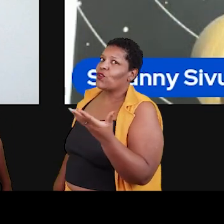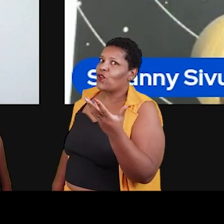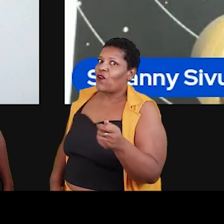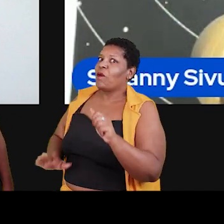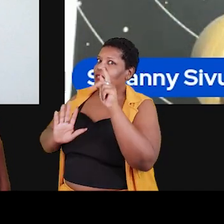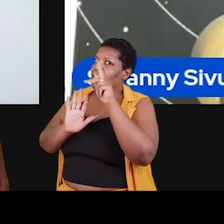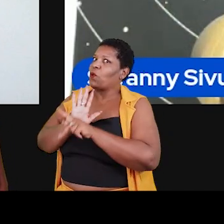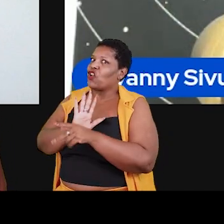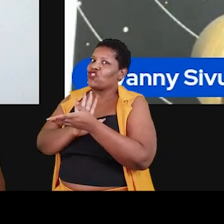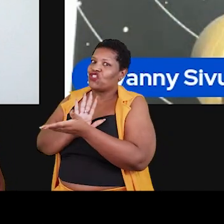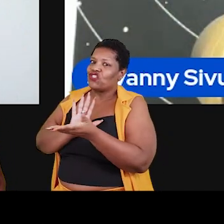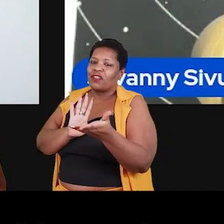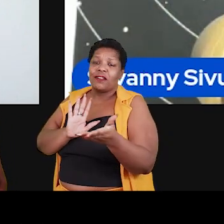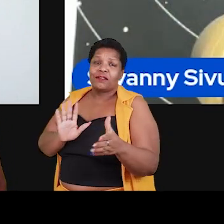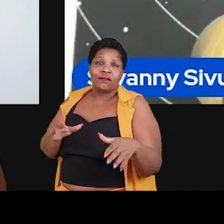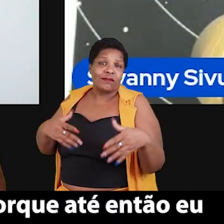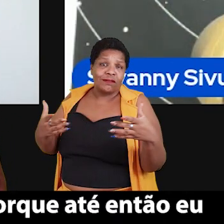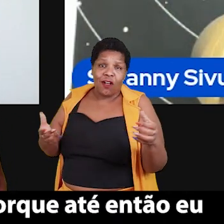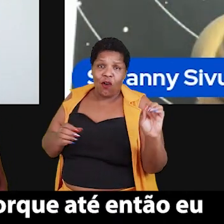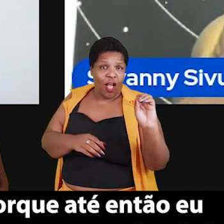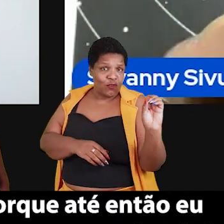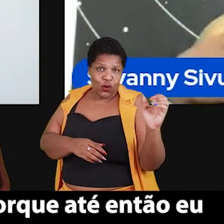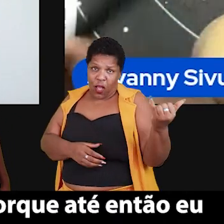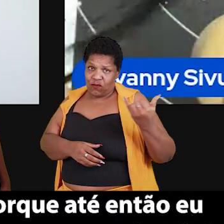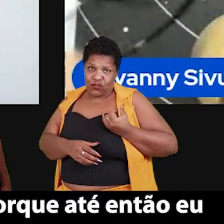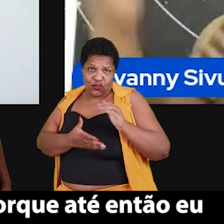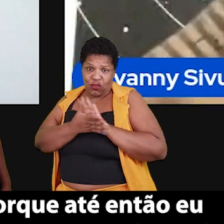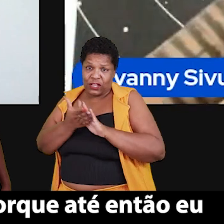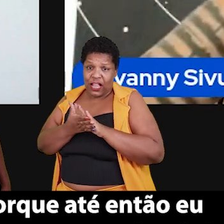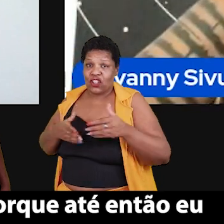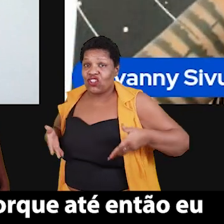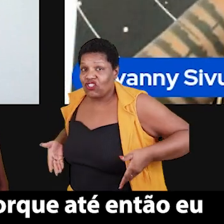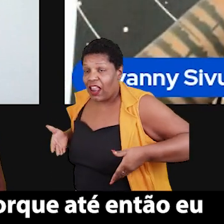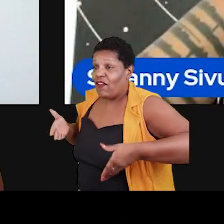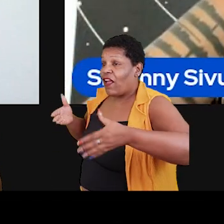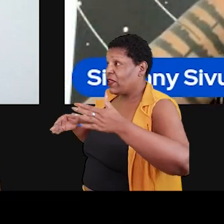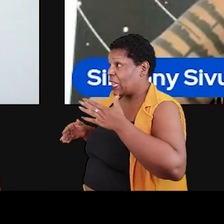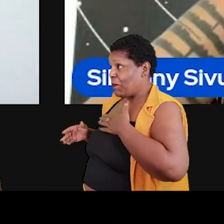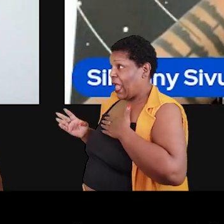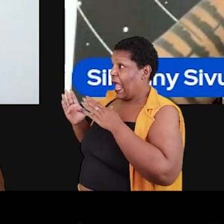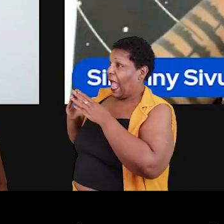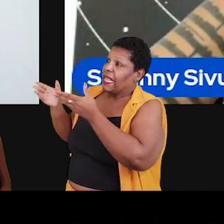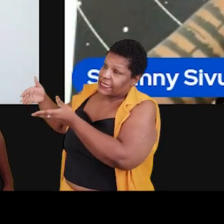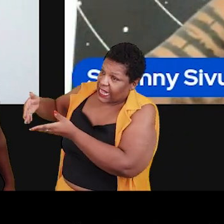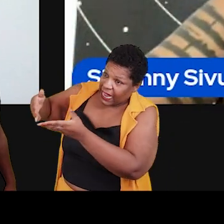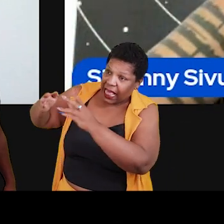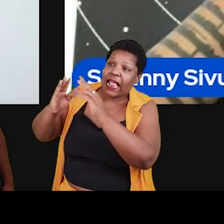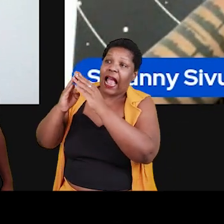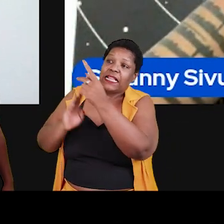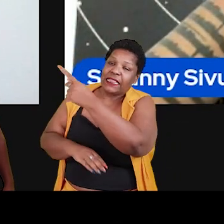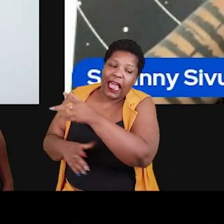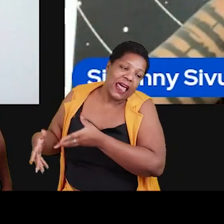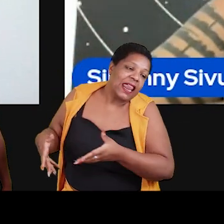um projeto. E eles não falaram nada pra gente, porque até então eu levava alguns instrumentos da minha casa, a Adriana também levava equipamento